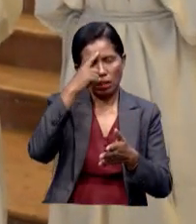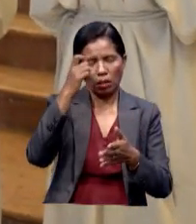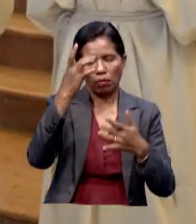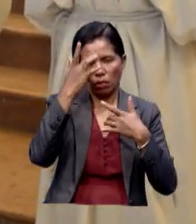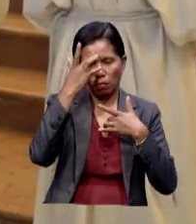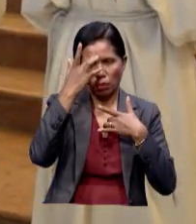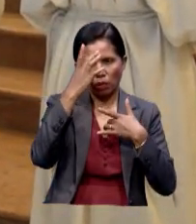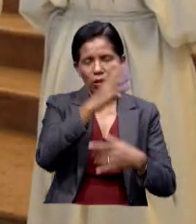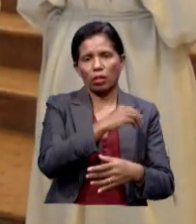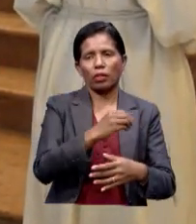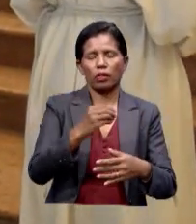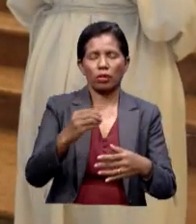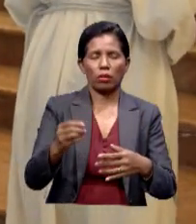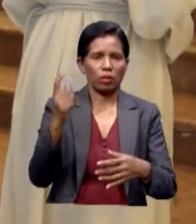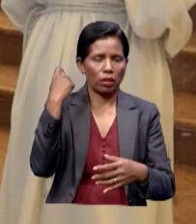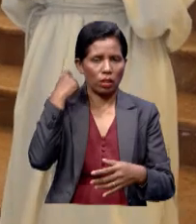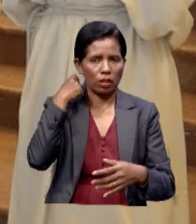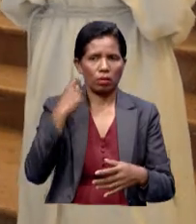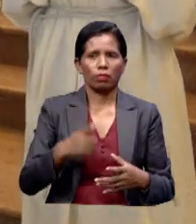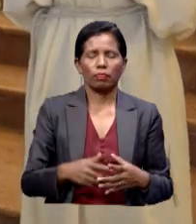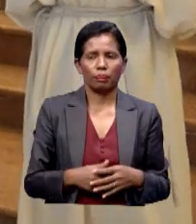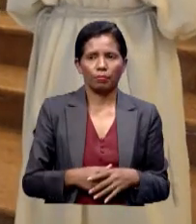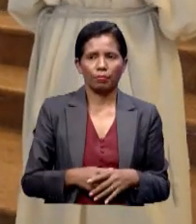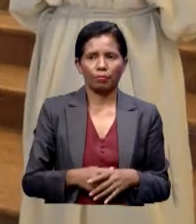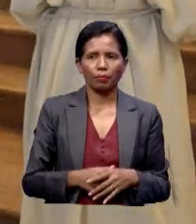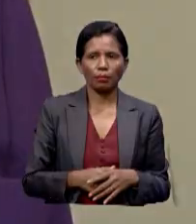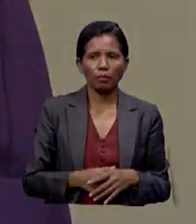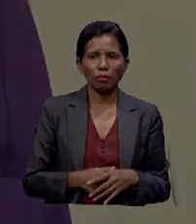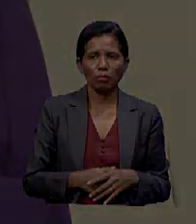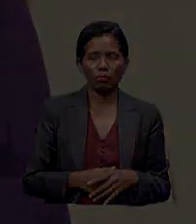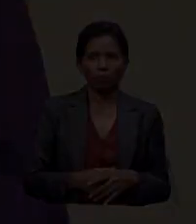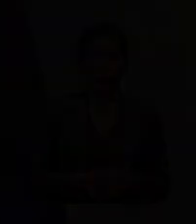serang midar no tensão. Agustin da Costa, Tito Silva, GMN.